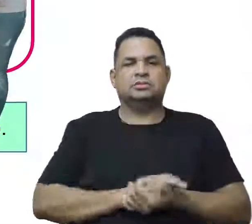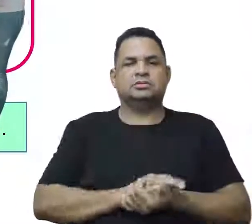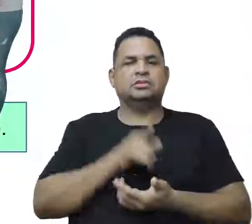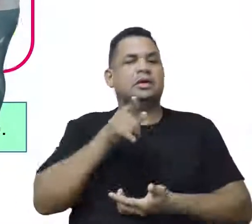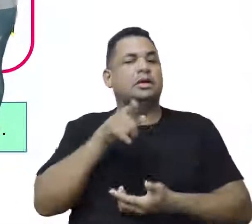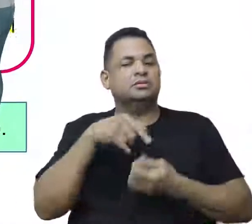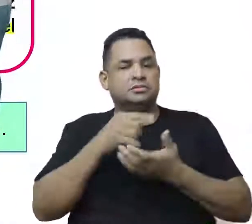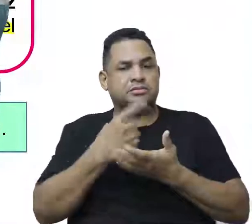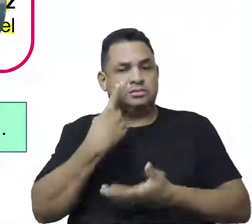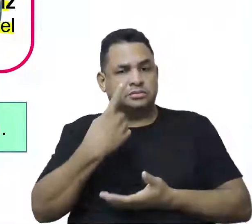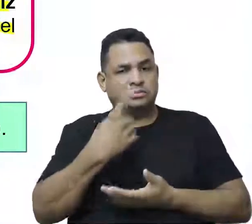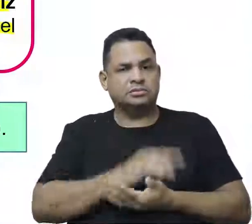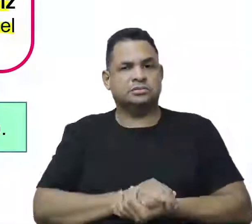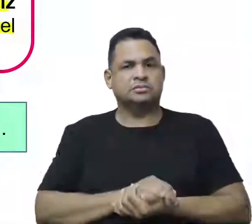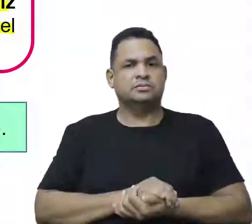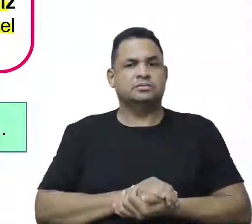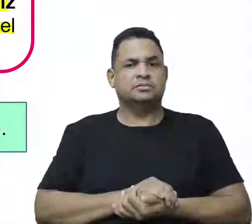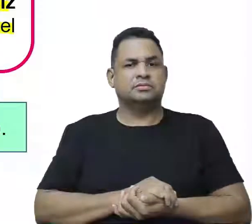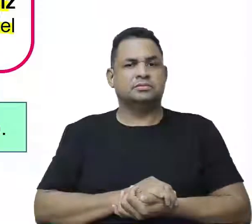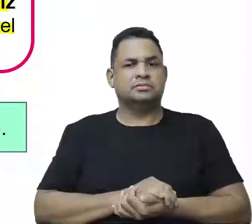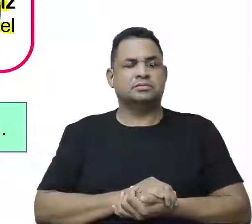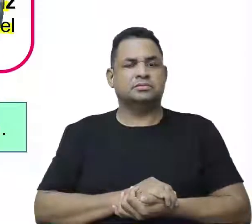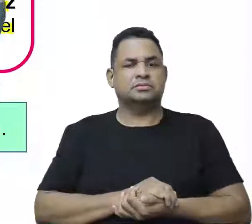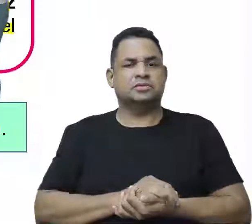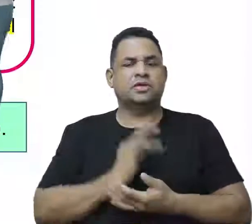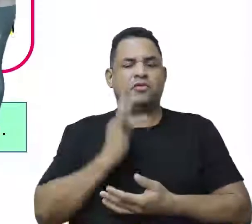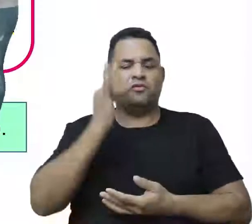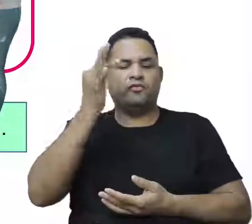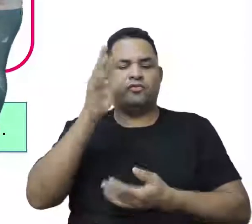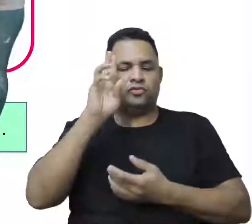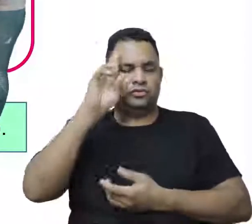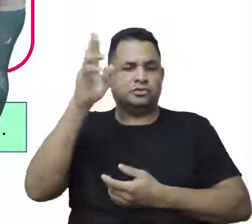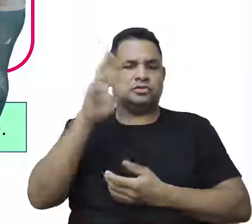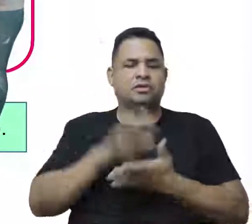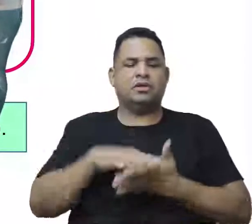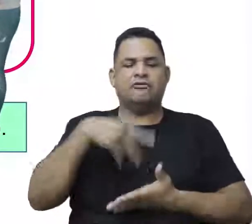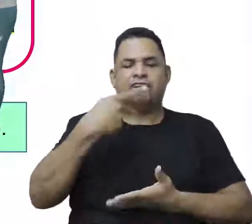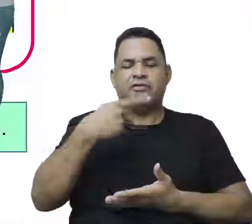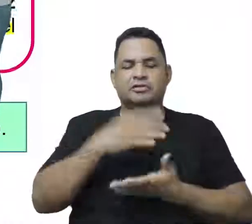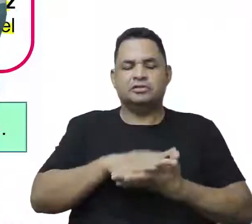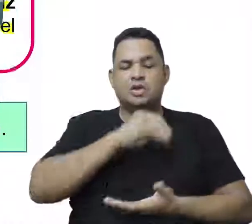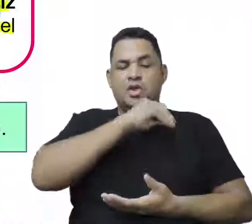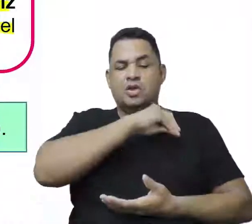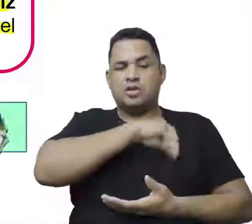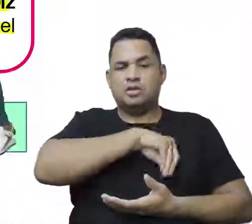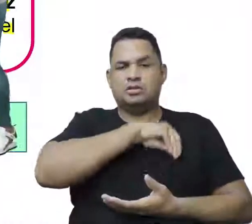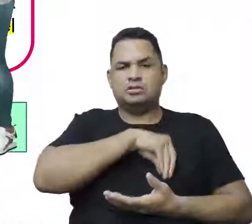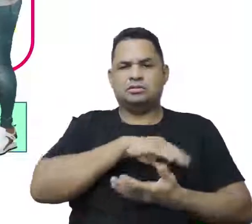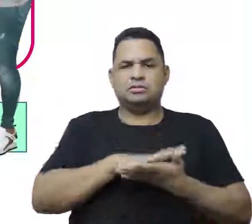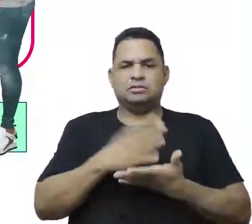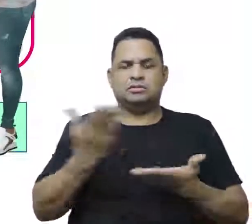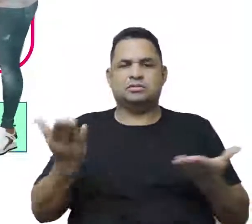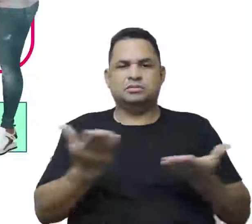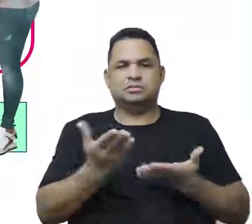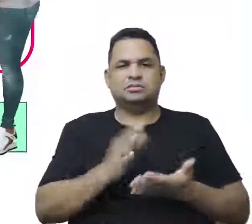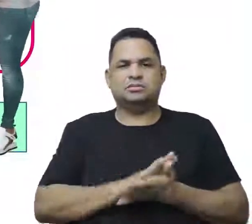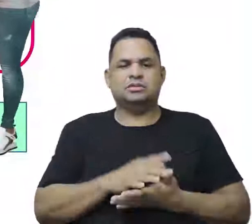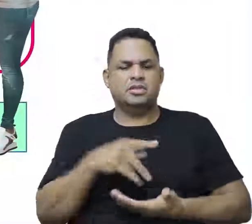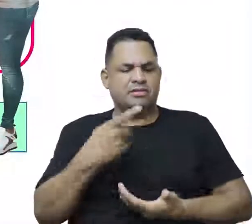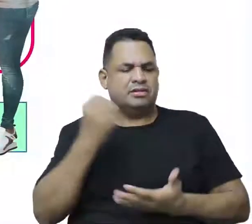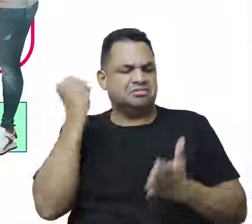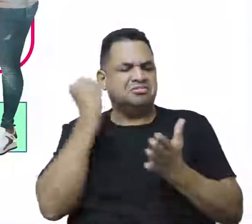aquela entrevista, aí o seu futuro chefe falou seu salário. Aí você já está assim, você acha que ele vai lhe